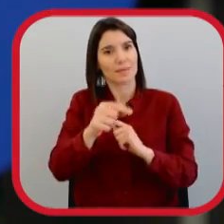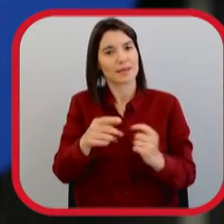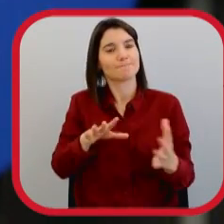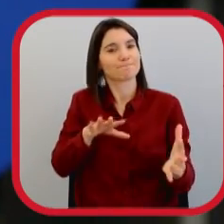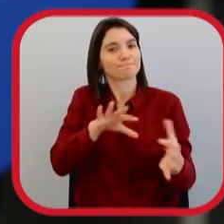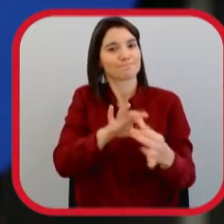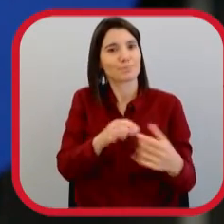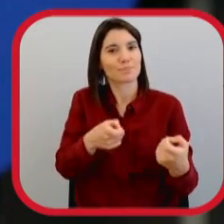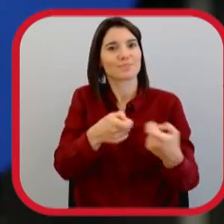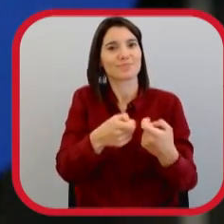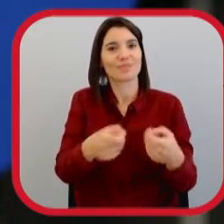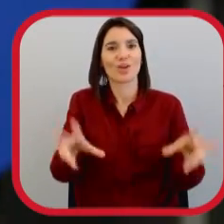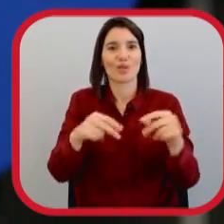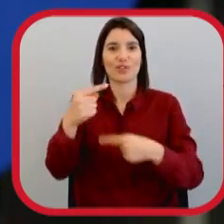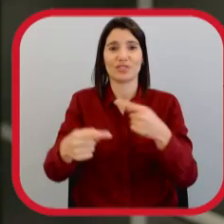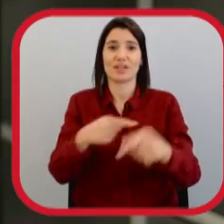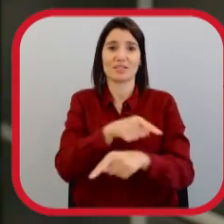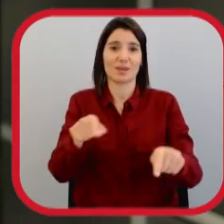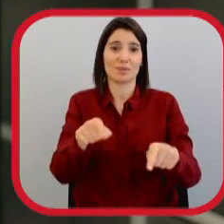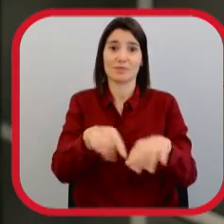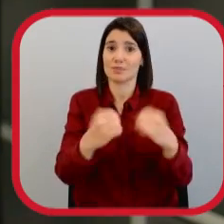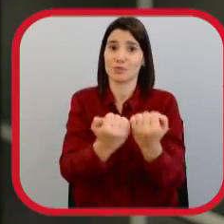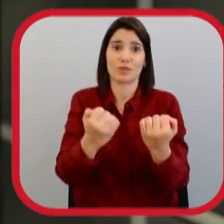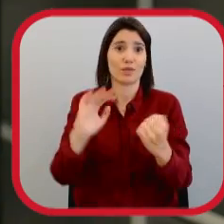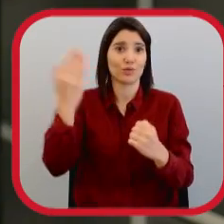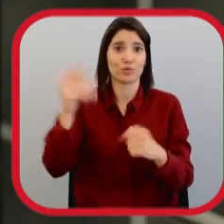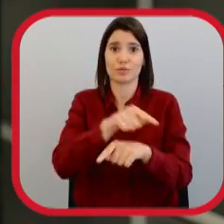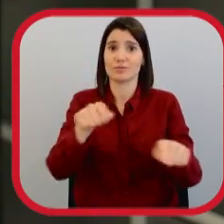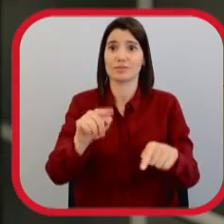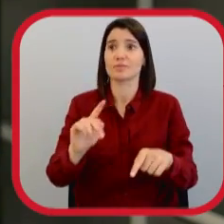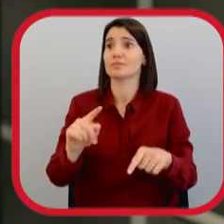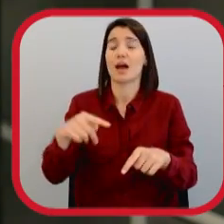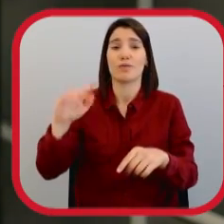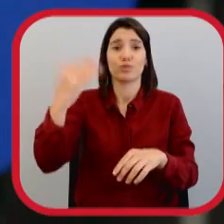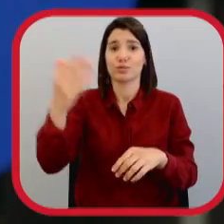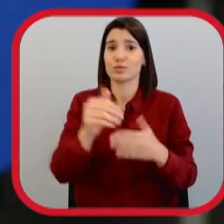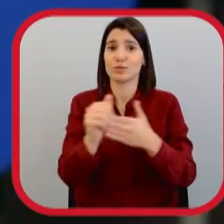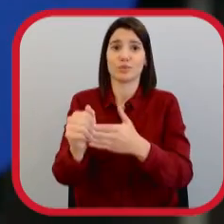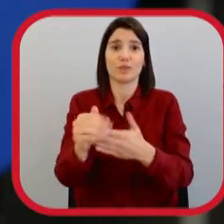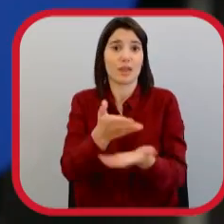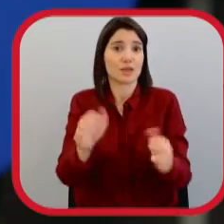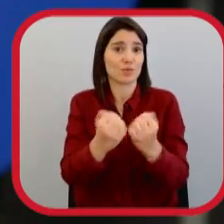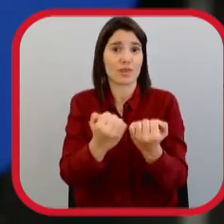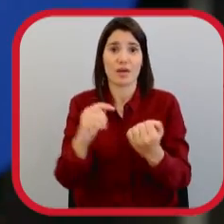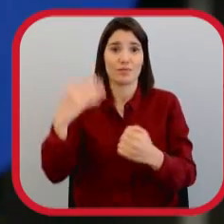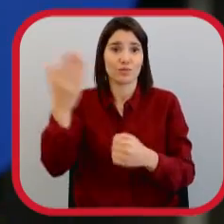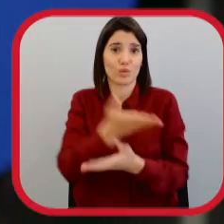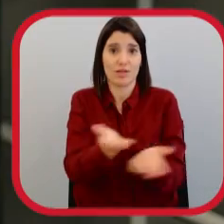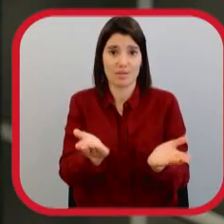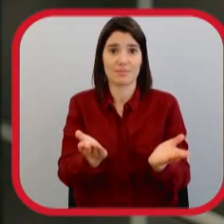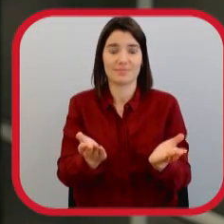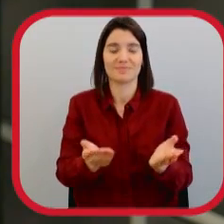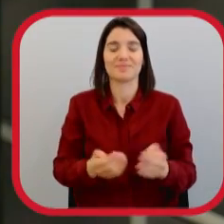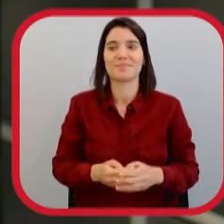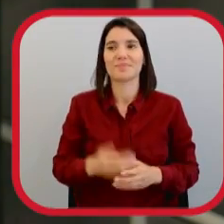mudar para ir também ao encontro das novas gerações. São os cidadãos da manhã, e são os líderes da manhã, e são as sociedades da manhã.